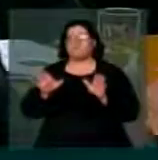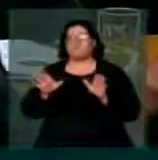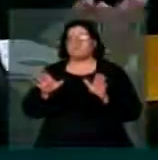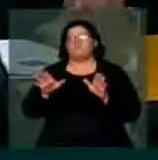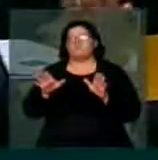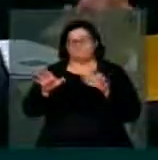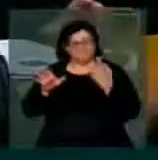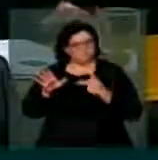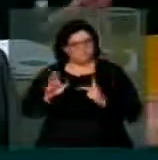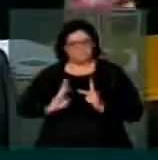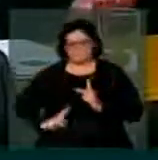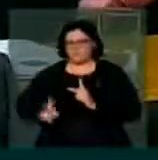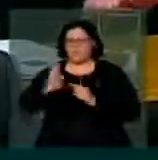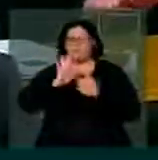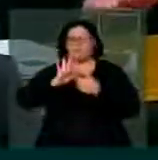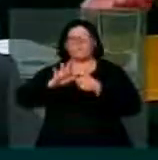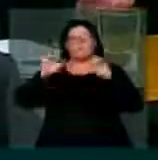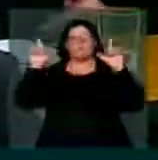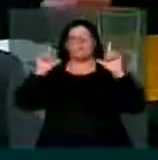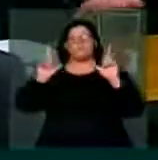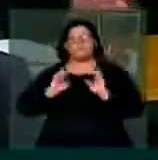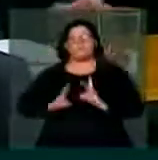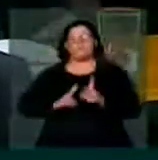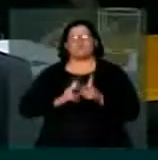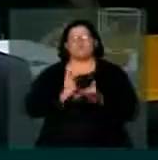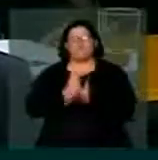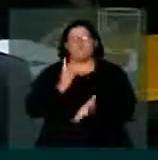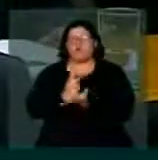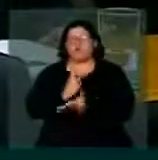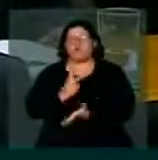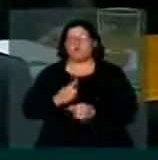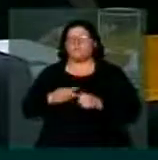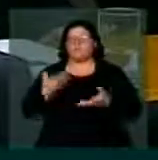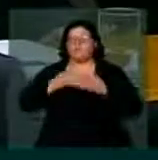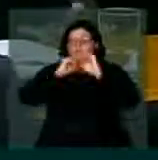prestando agora esclarecimentos graves sobre esta quadrilha que tomou conta da Petrobras.